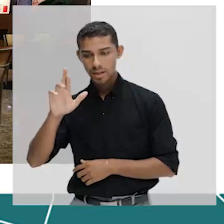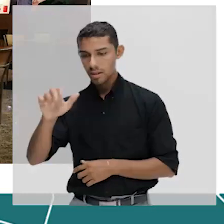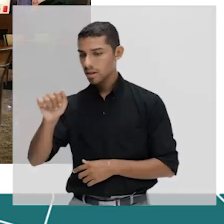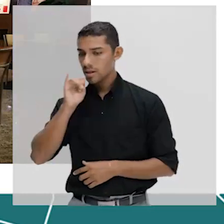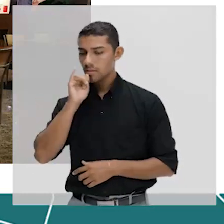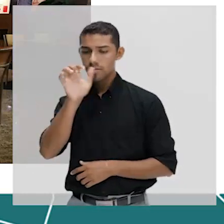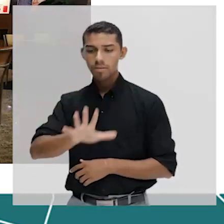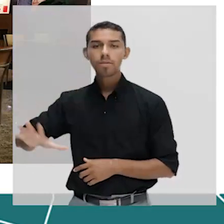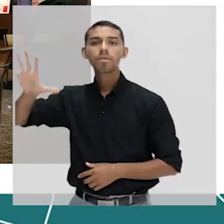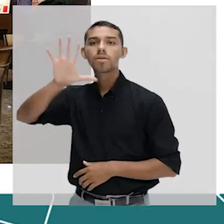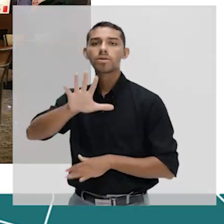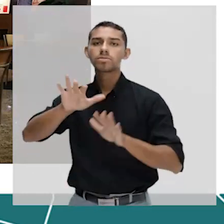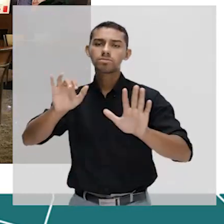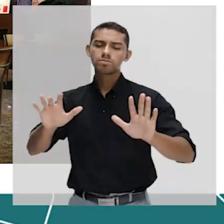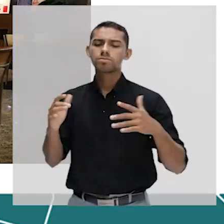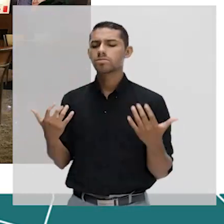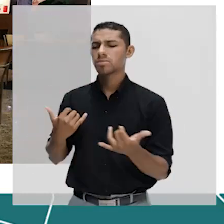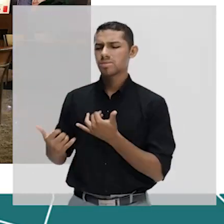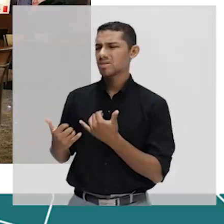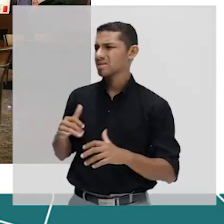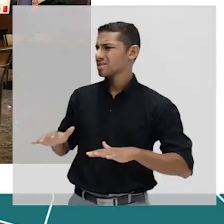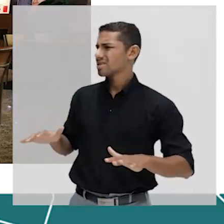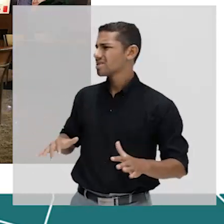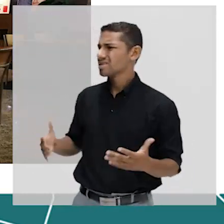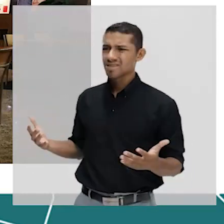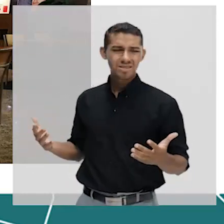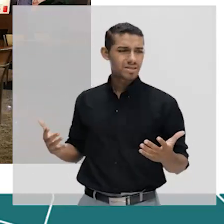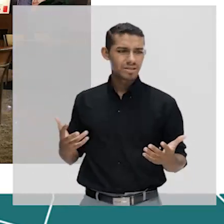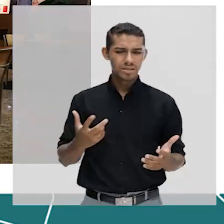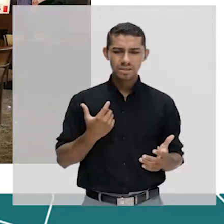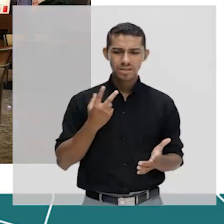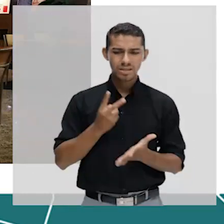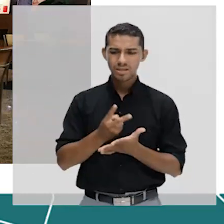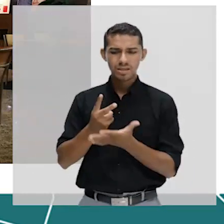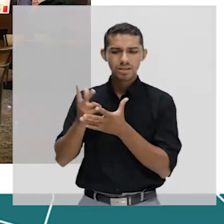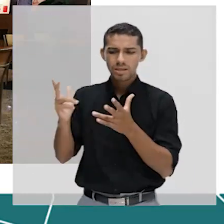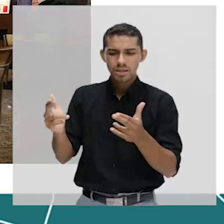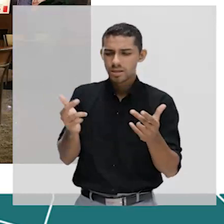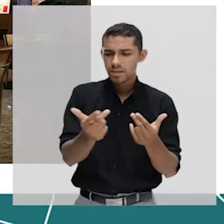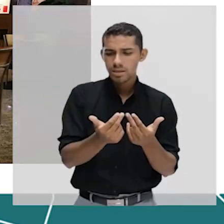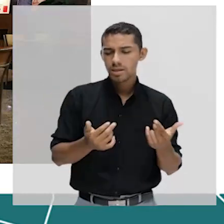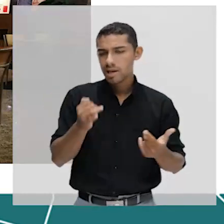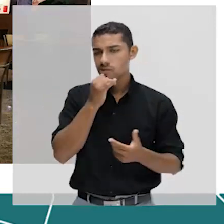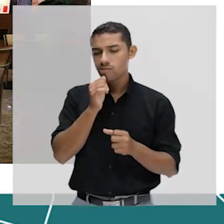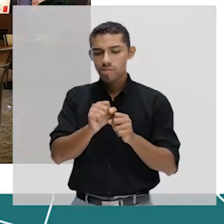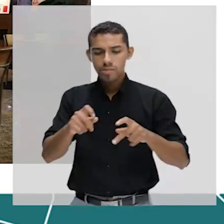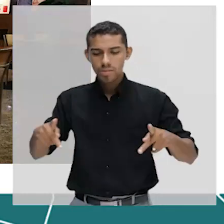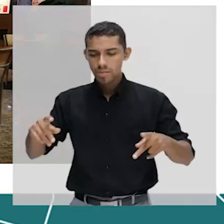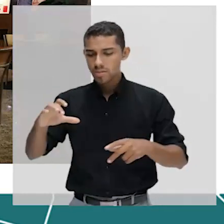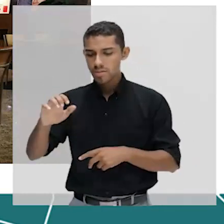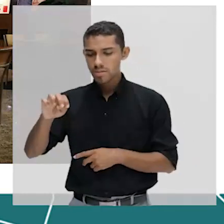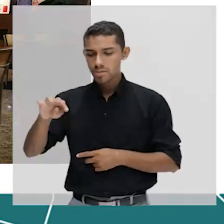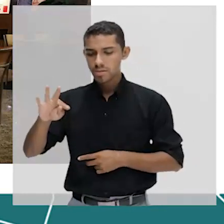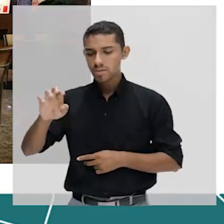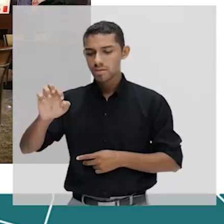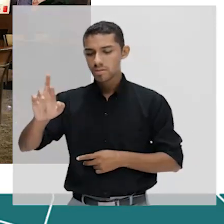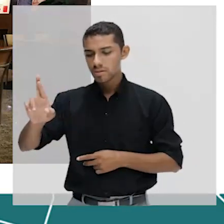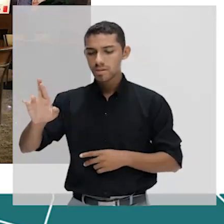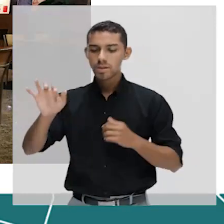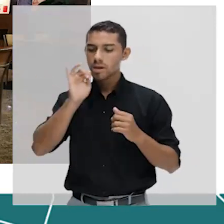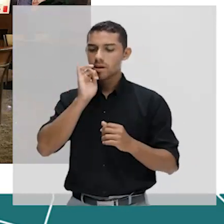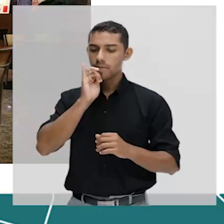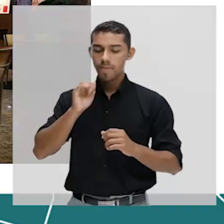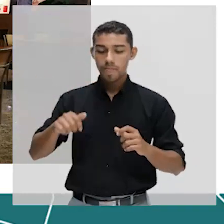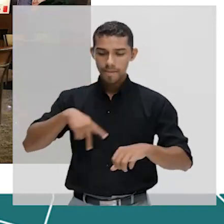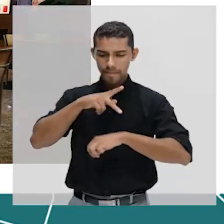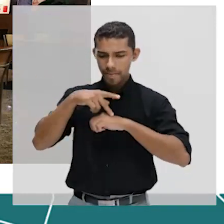espaço geral, onde tu parece que tu tá sempre no mesmo lugar. O maior exemplo disso são os shopping centers. Se tu entrar, por exemplo, numa praça